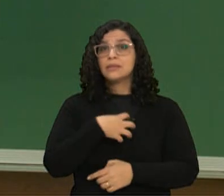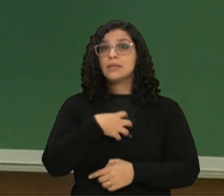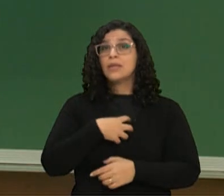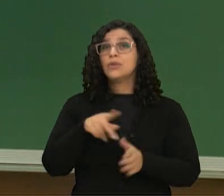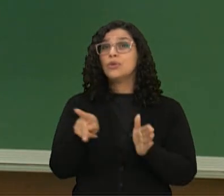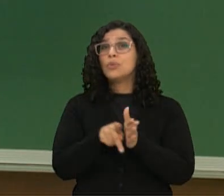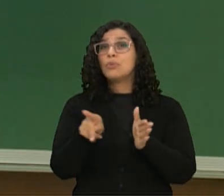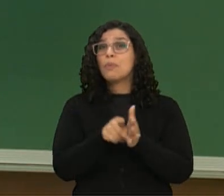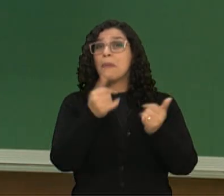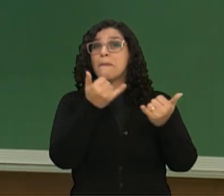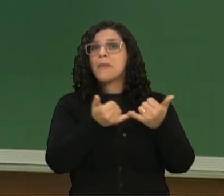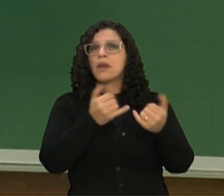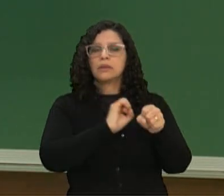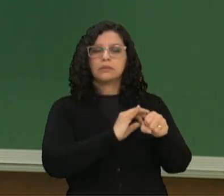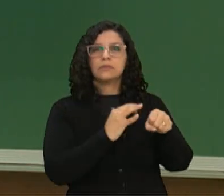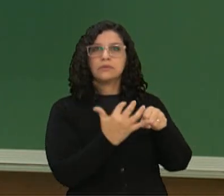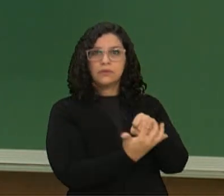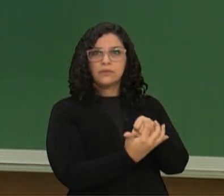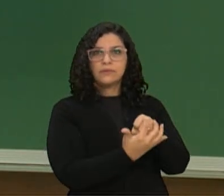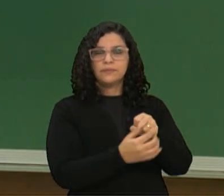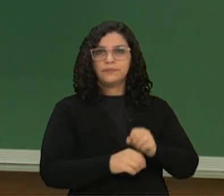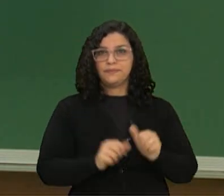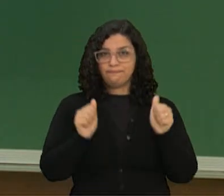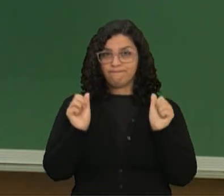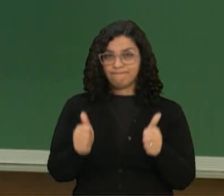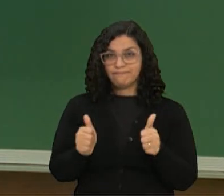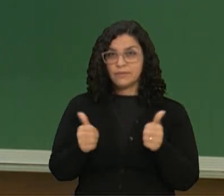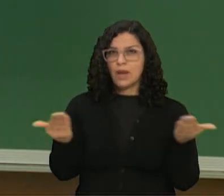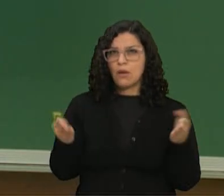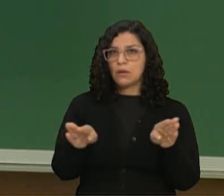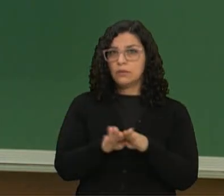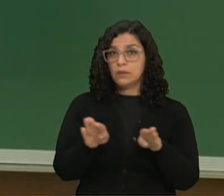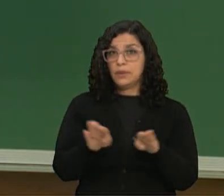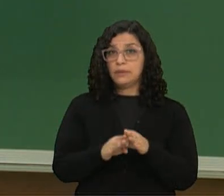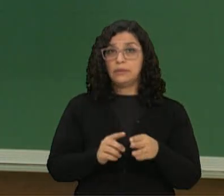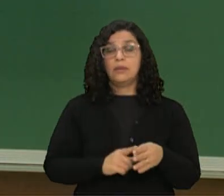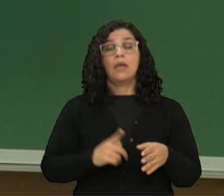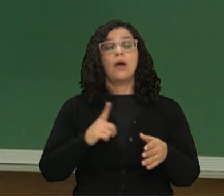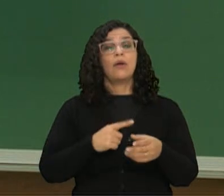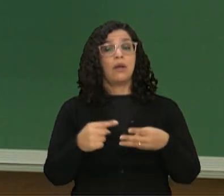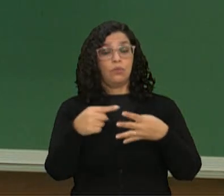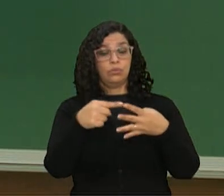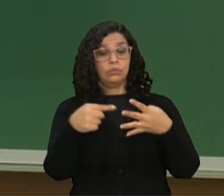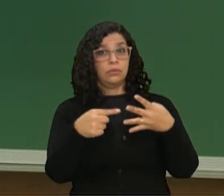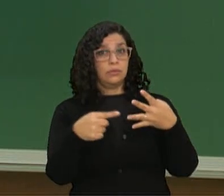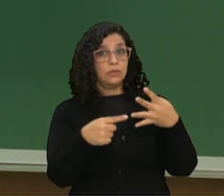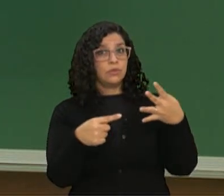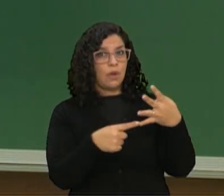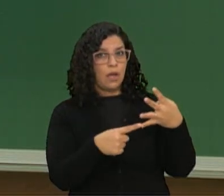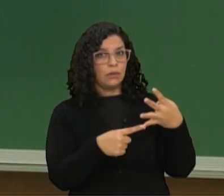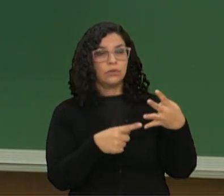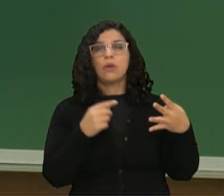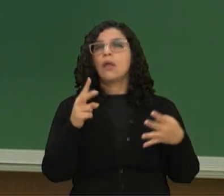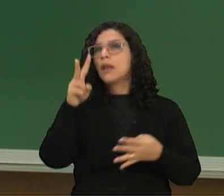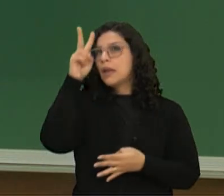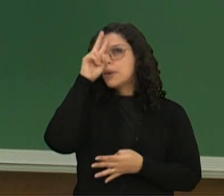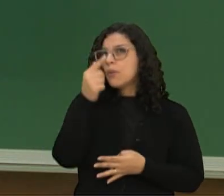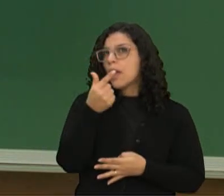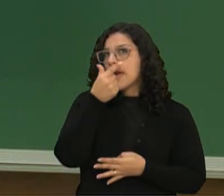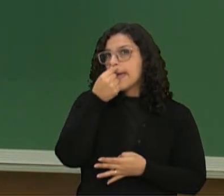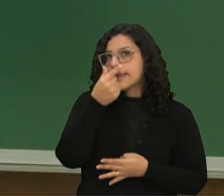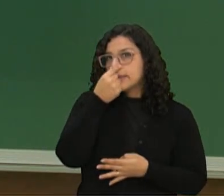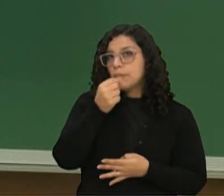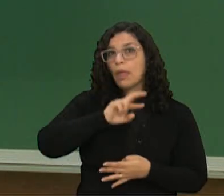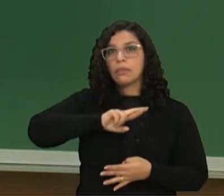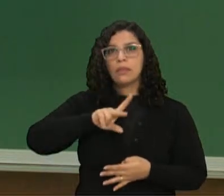do COVID-19. Então, lá no caderno, são 4. Lembrando que, olha, a gripe não é um